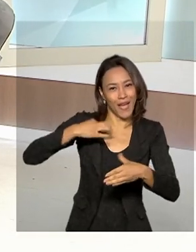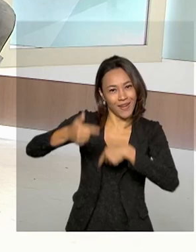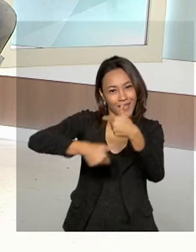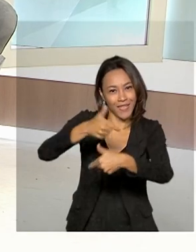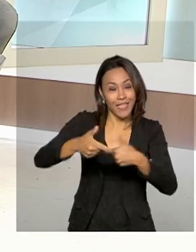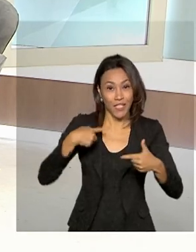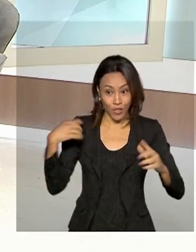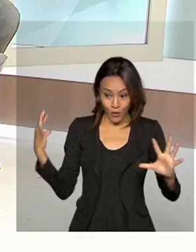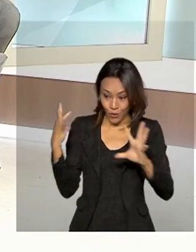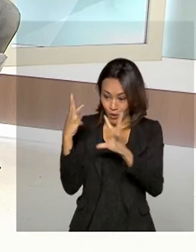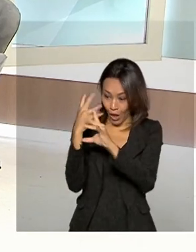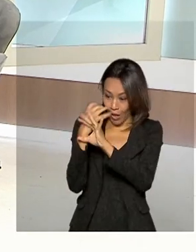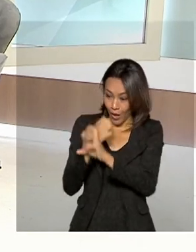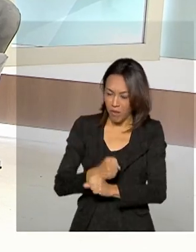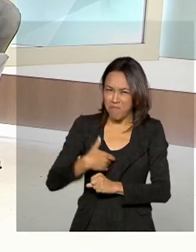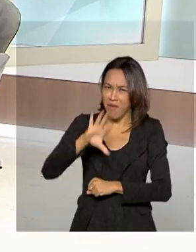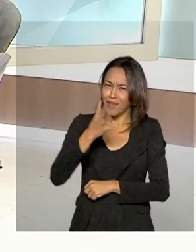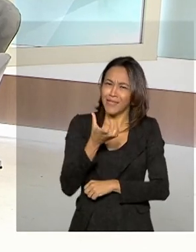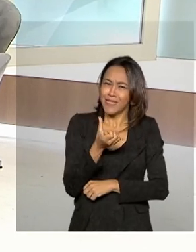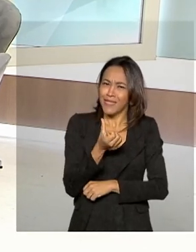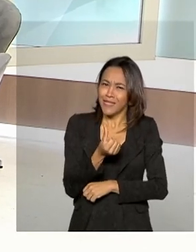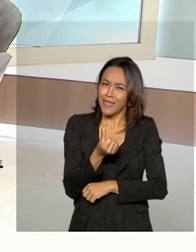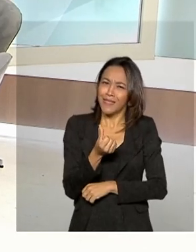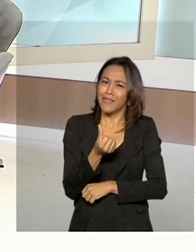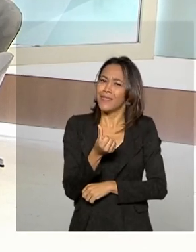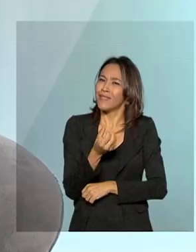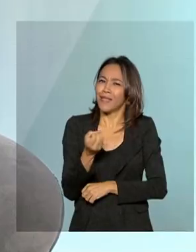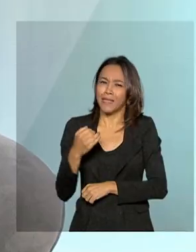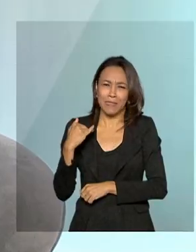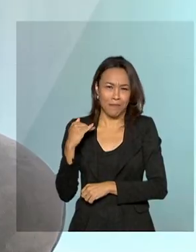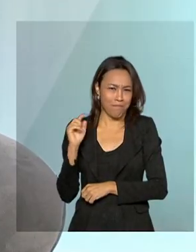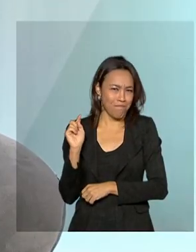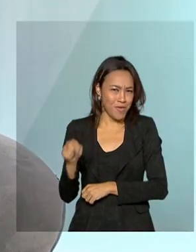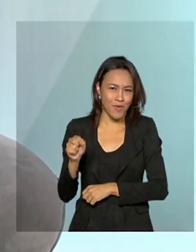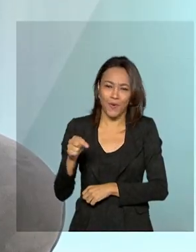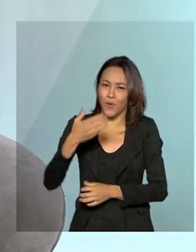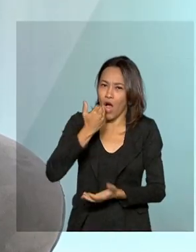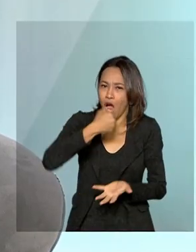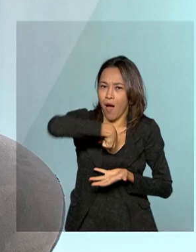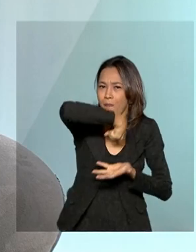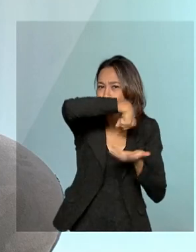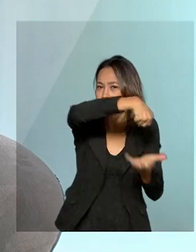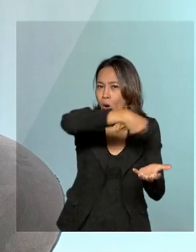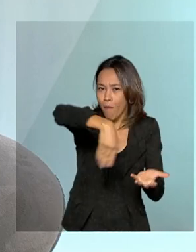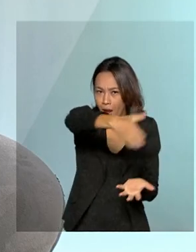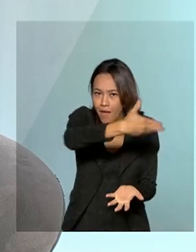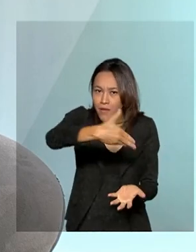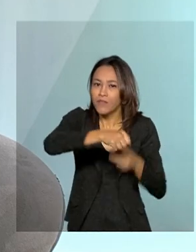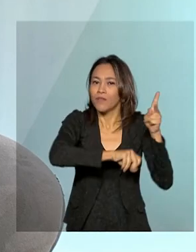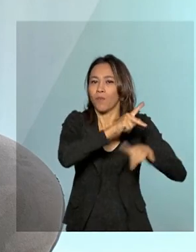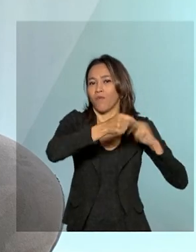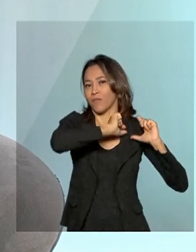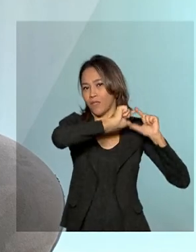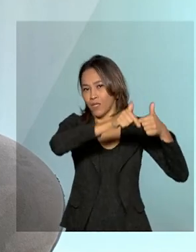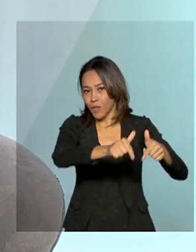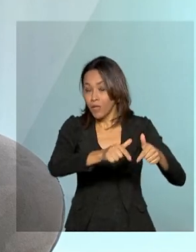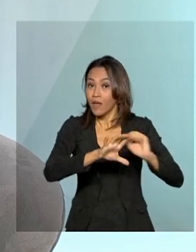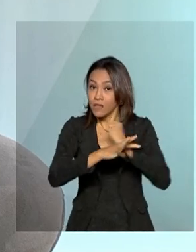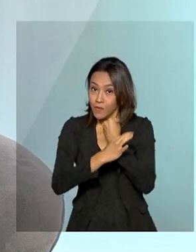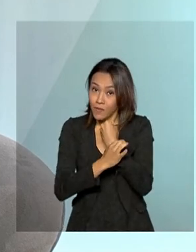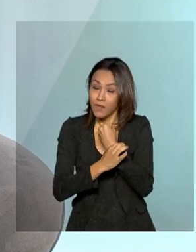for somar, a gente passou de 600 mil cestas básicas chegando aos povos tradicionais. E fazendo a garantia